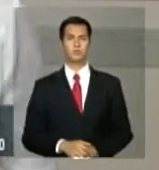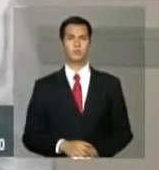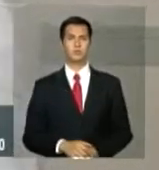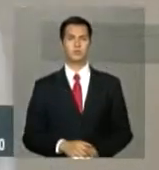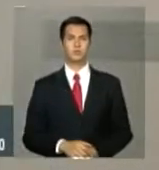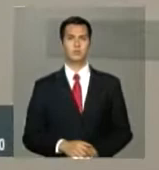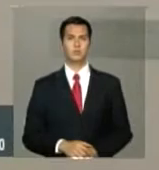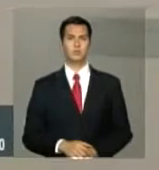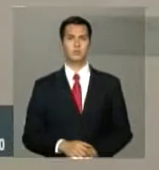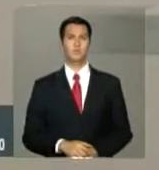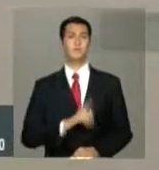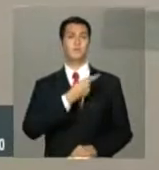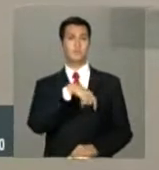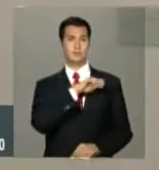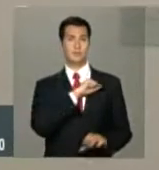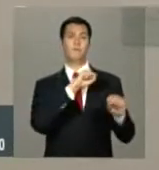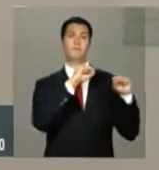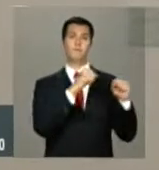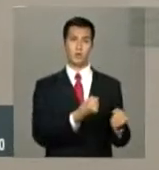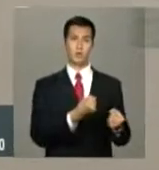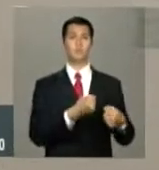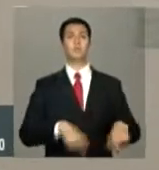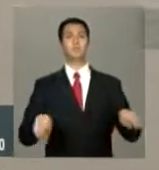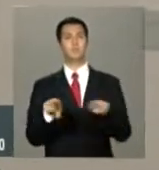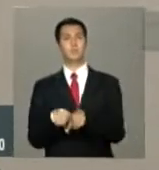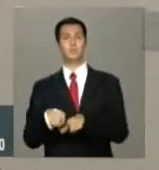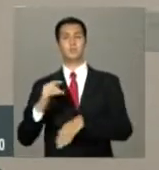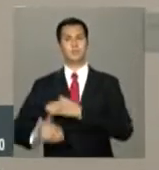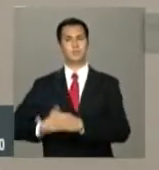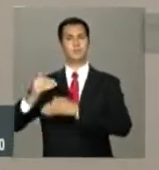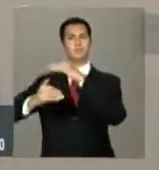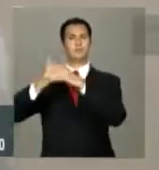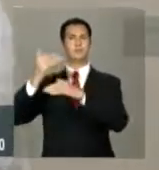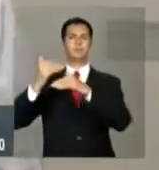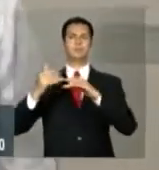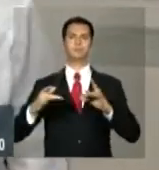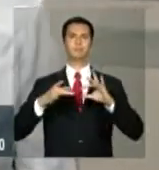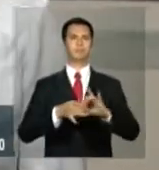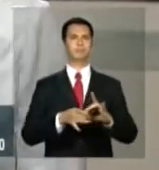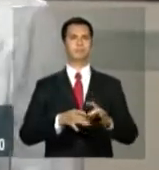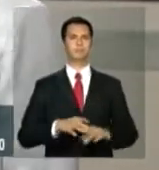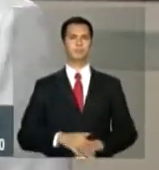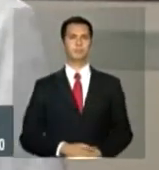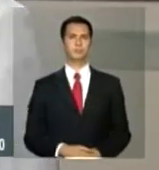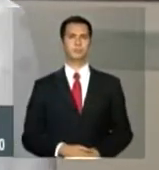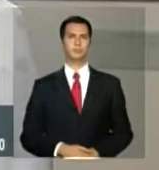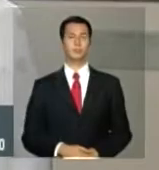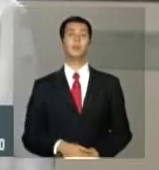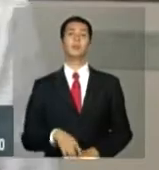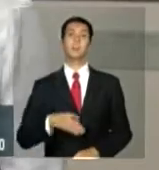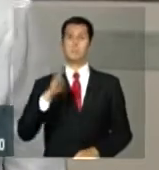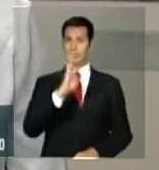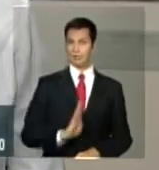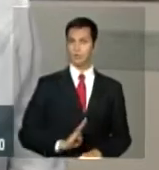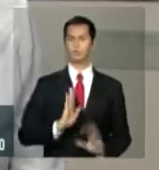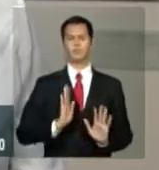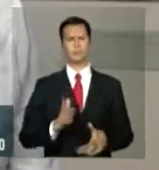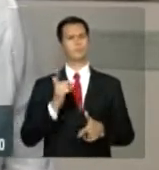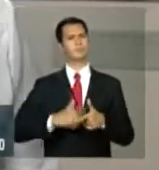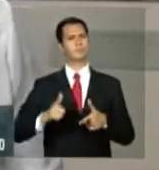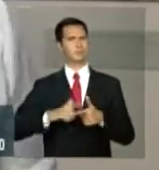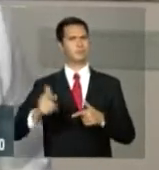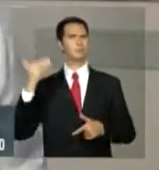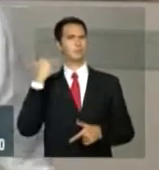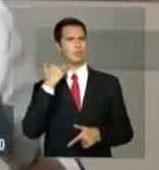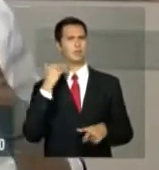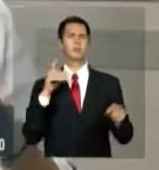uma consolidação fiscal com um processo de crescimento. Nós tivemos crises bancárias, então nós temos